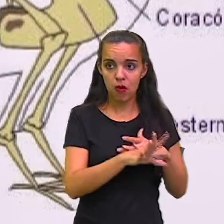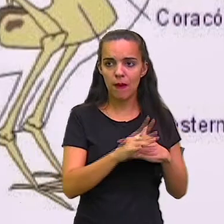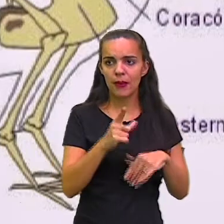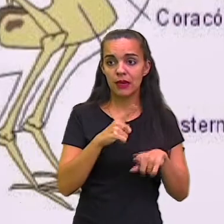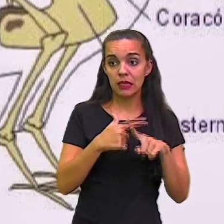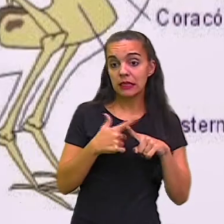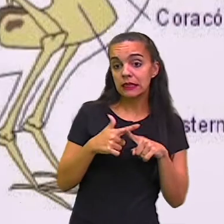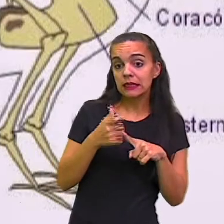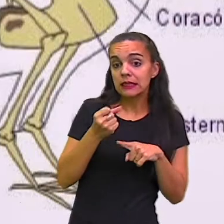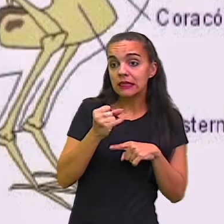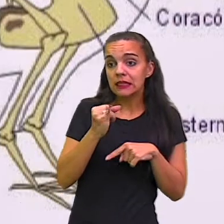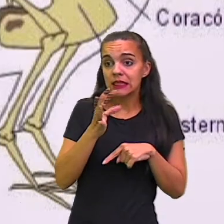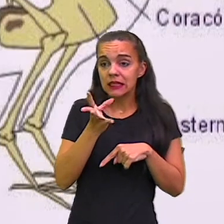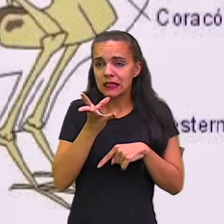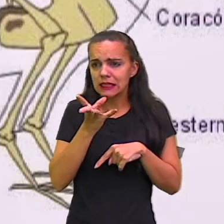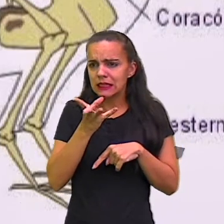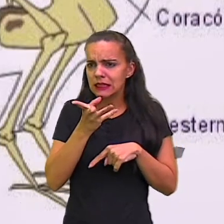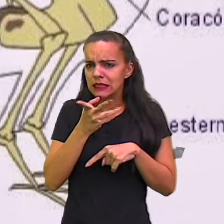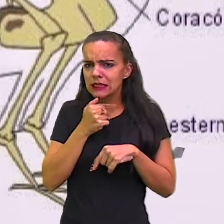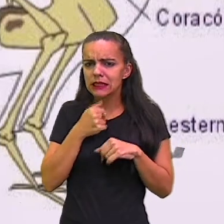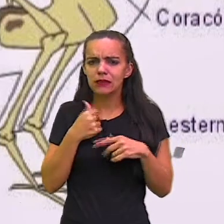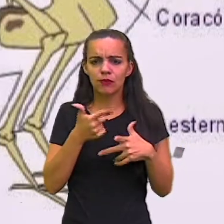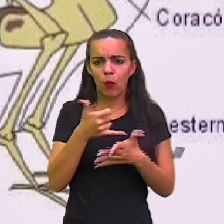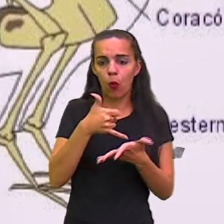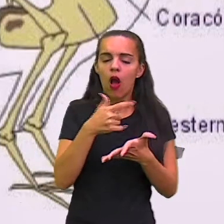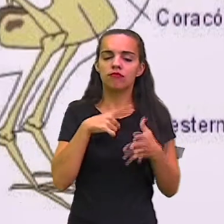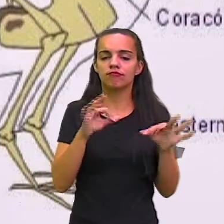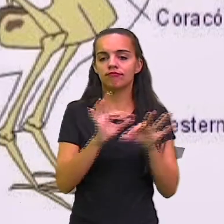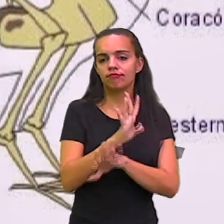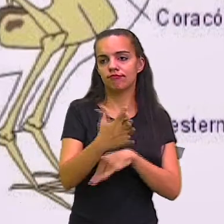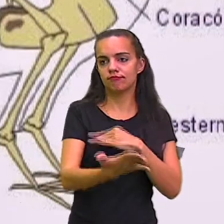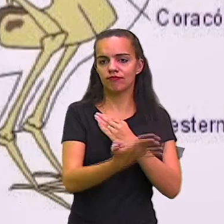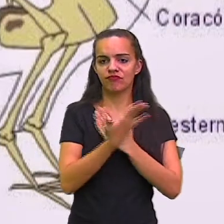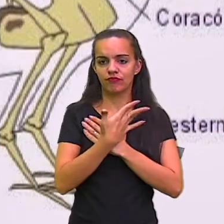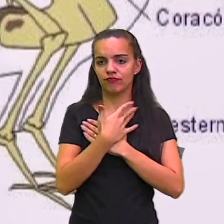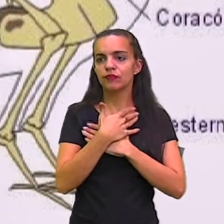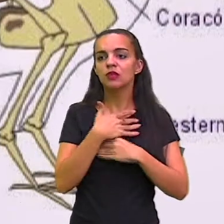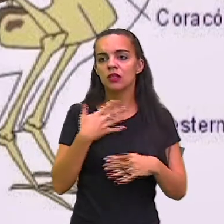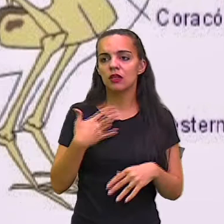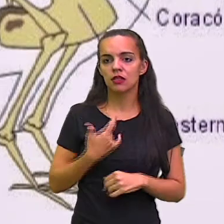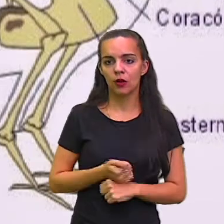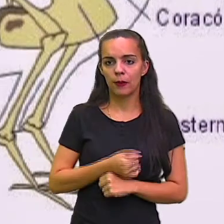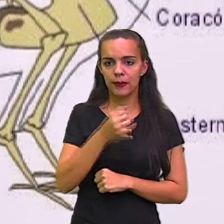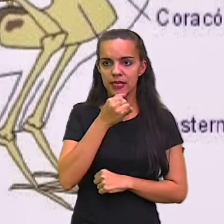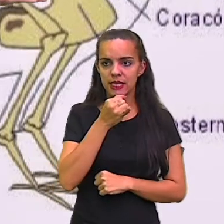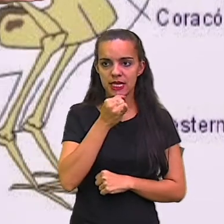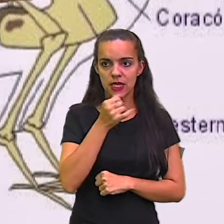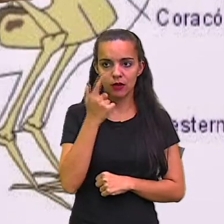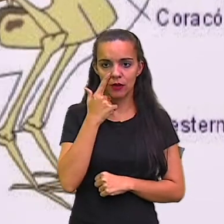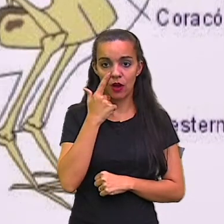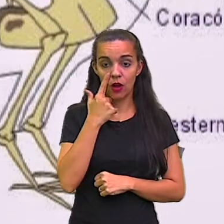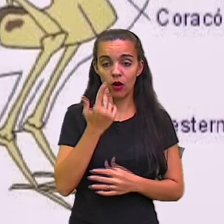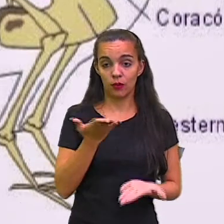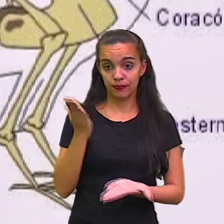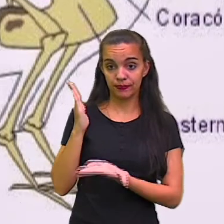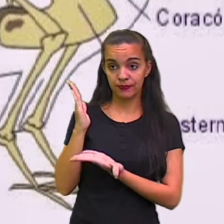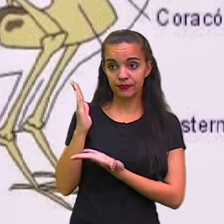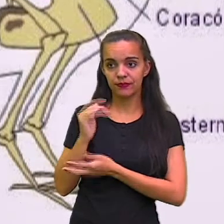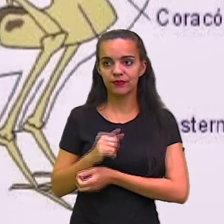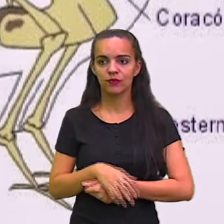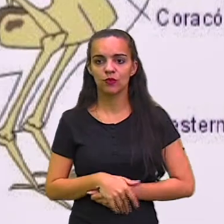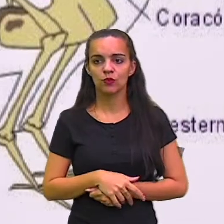evitando assim que ela se mole Oi e aí esqueleto da tarde o que será olha só que interessante